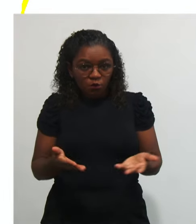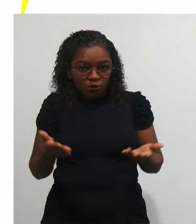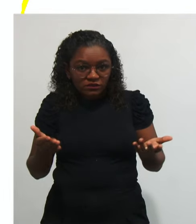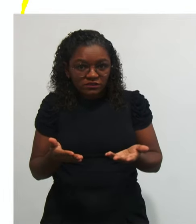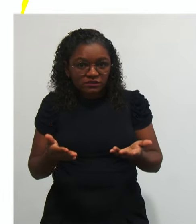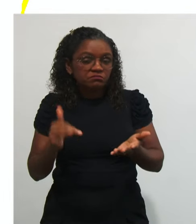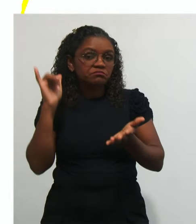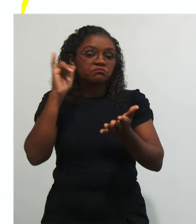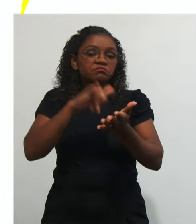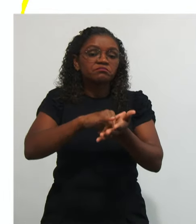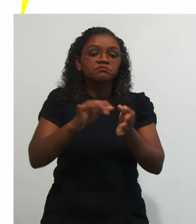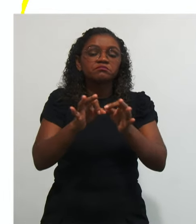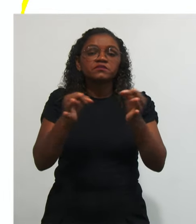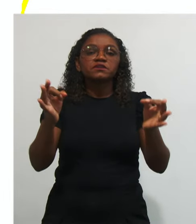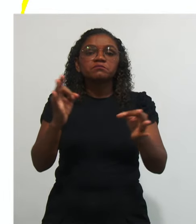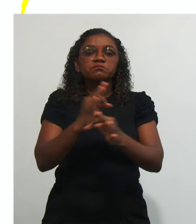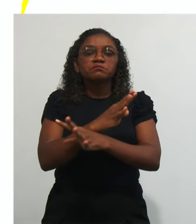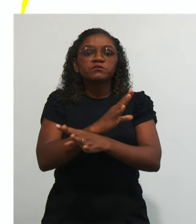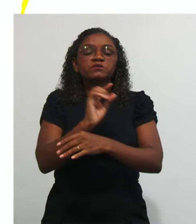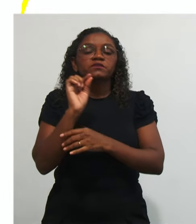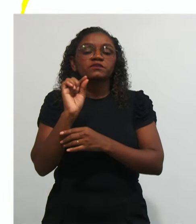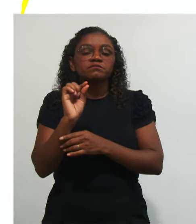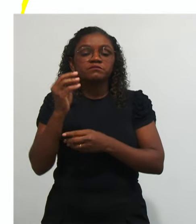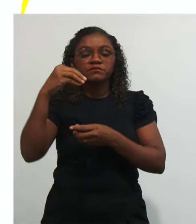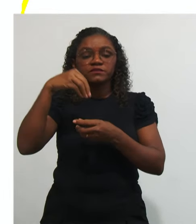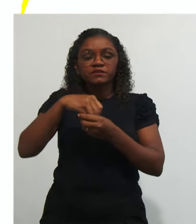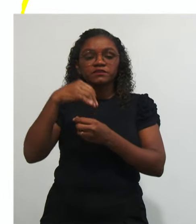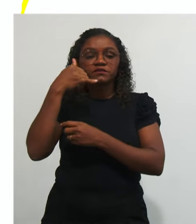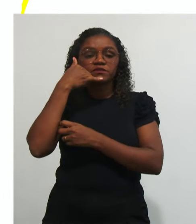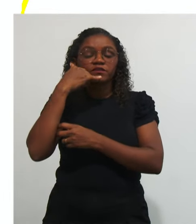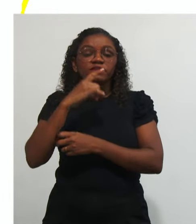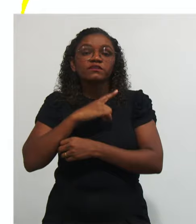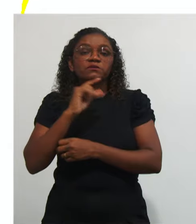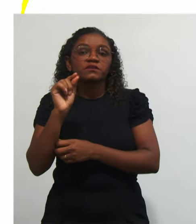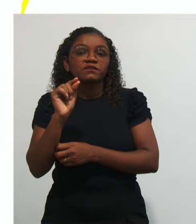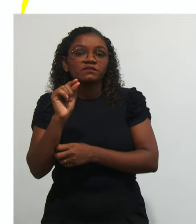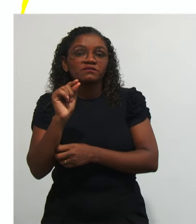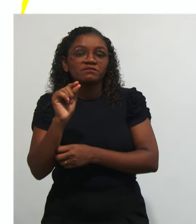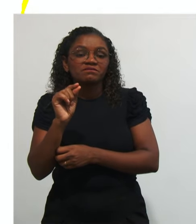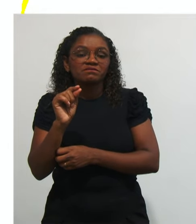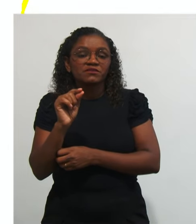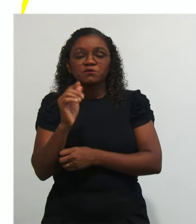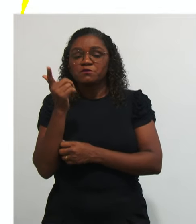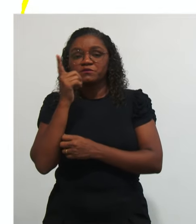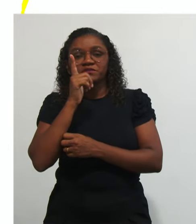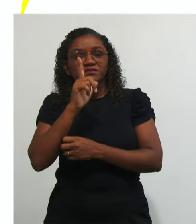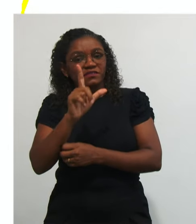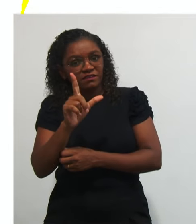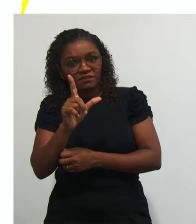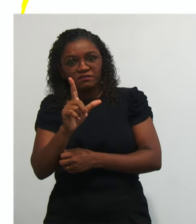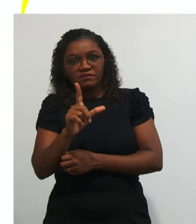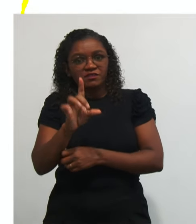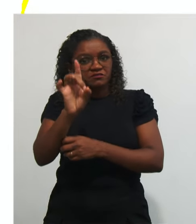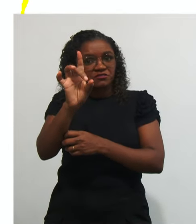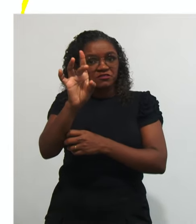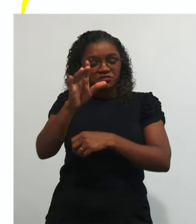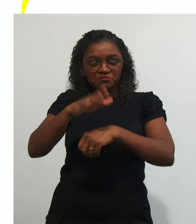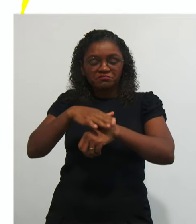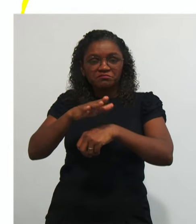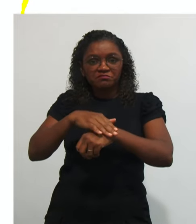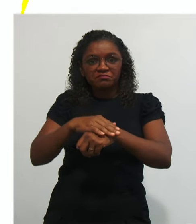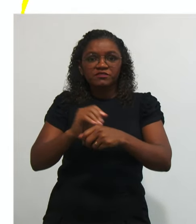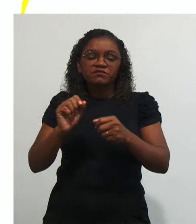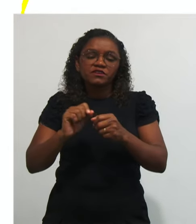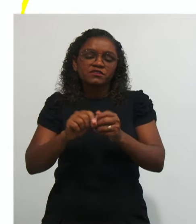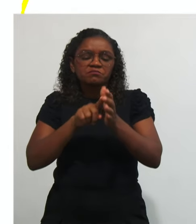um aplicativo dentro do seu aparelho aí de celular você consegue você mesmo pesquisar os preços da